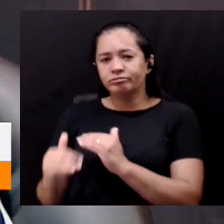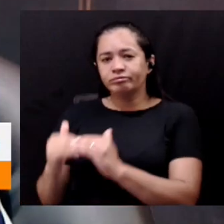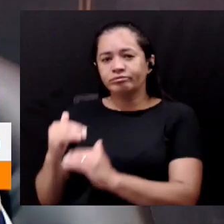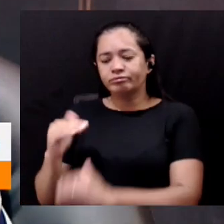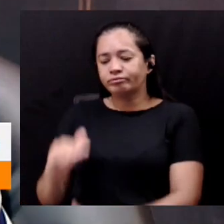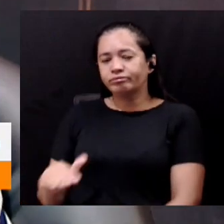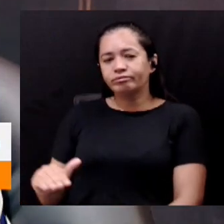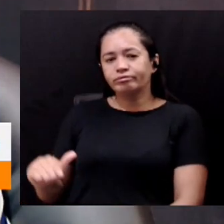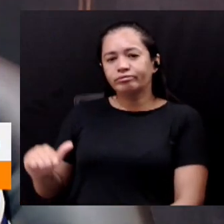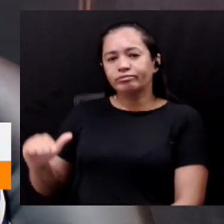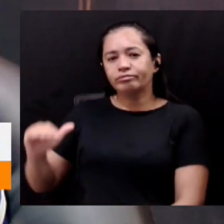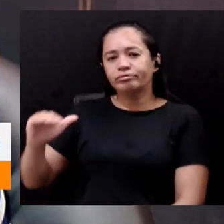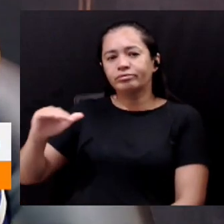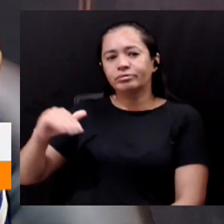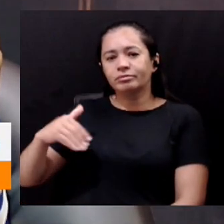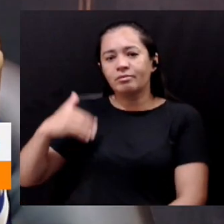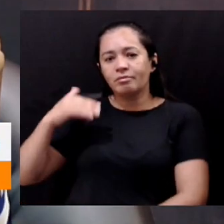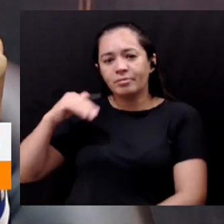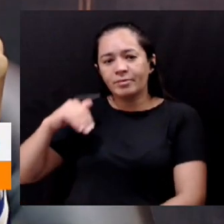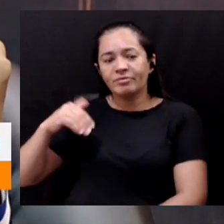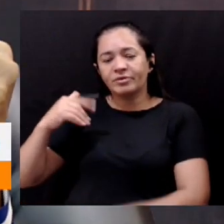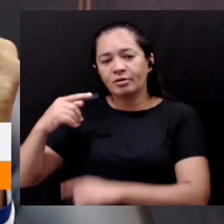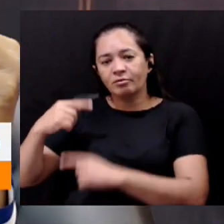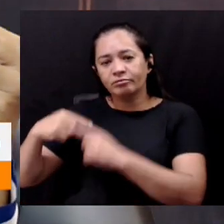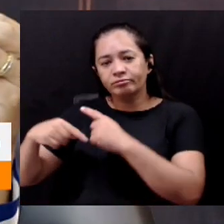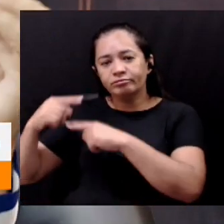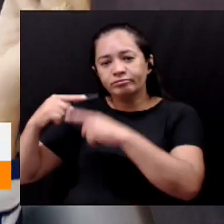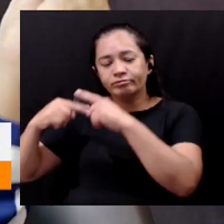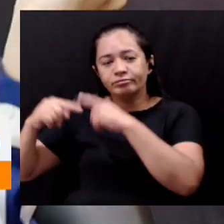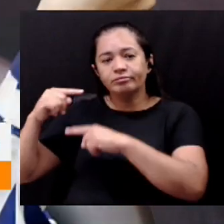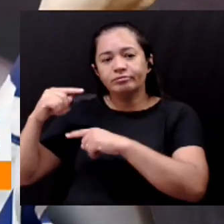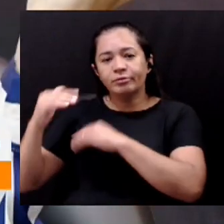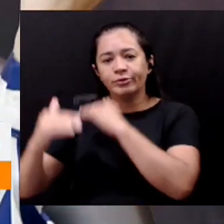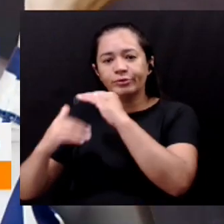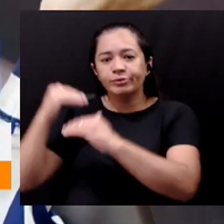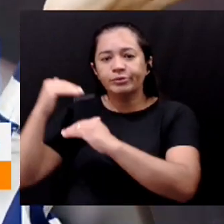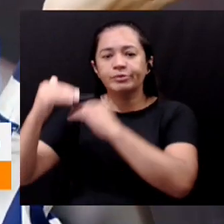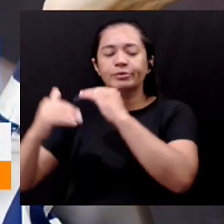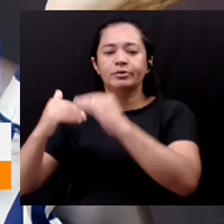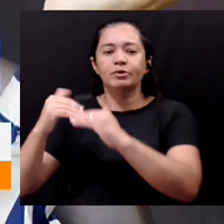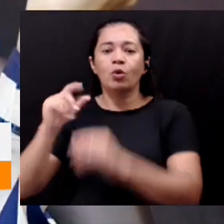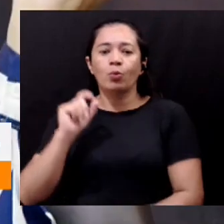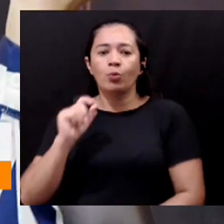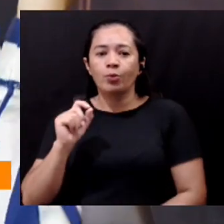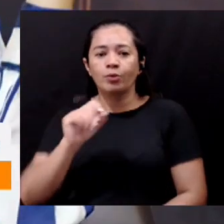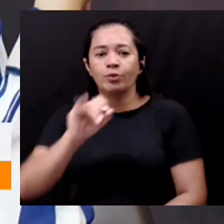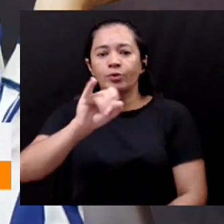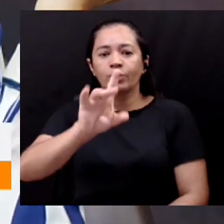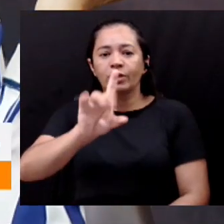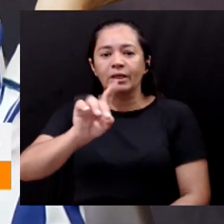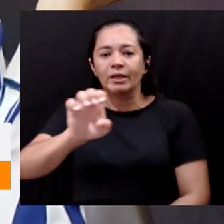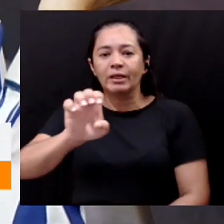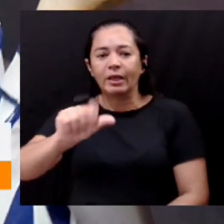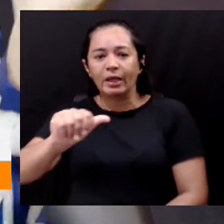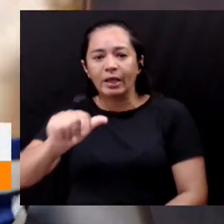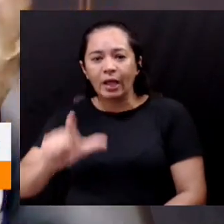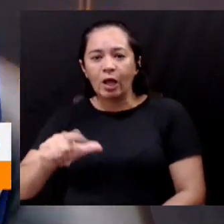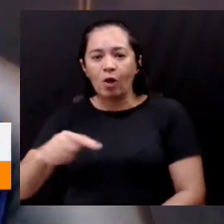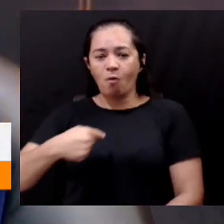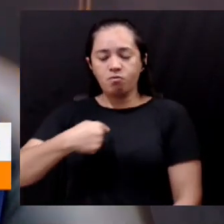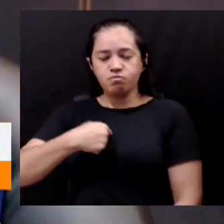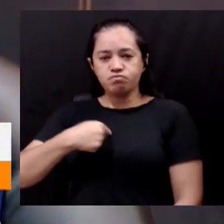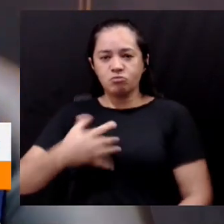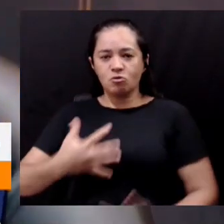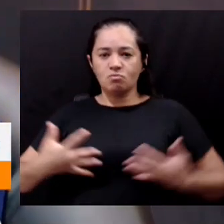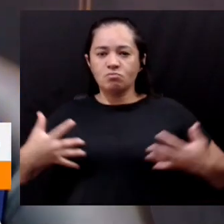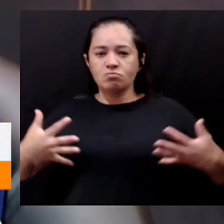cada vez, né, ele vai se desenvolvendo mais, que é o ideal do eu, né, que é o superego, que é aquele que